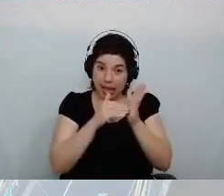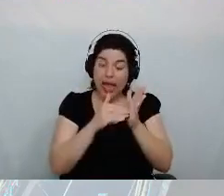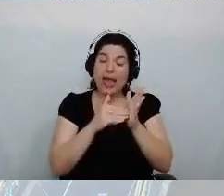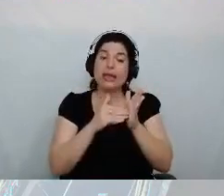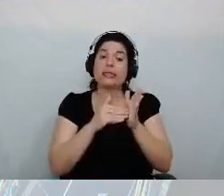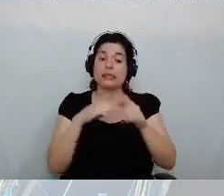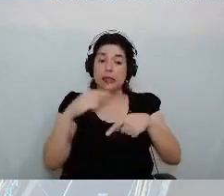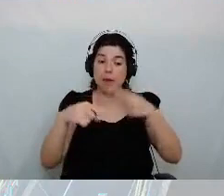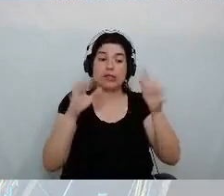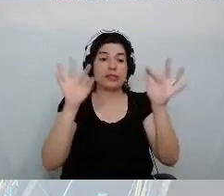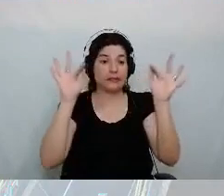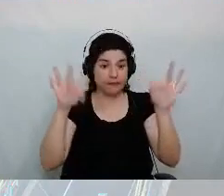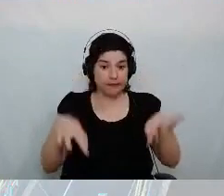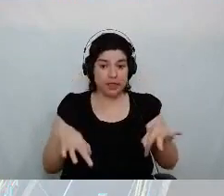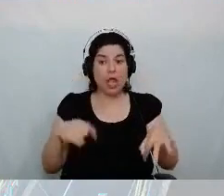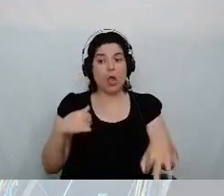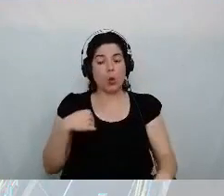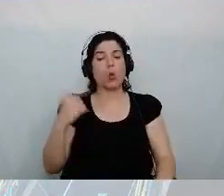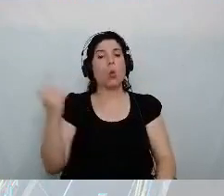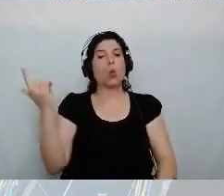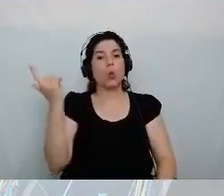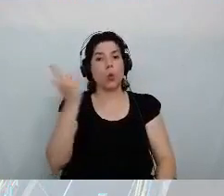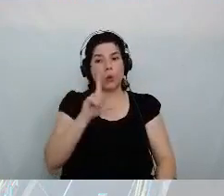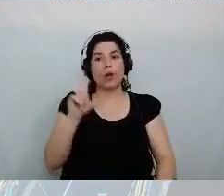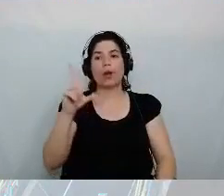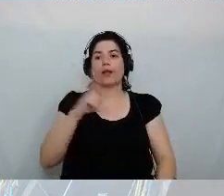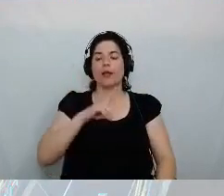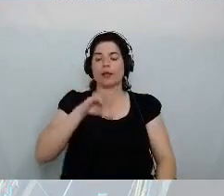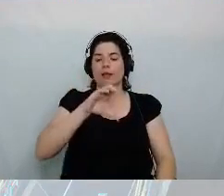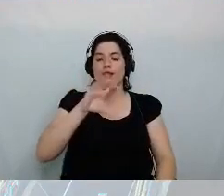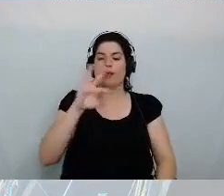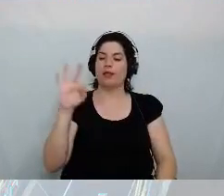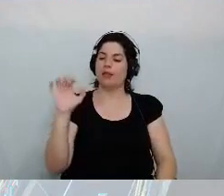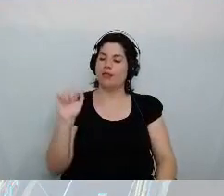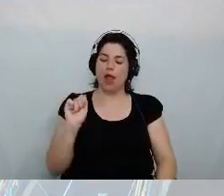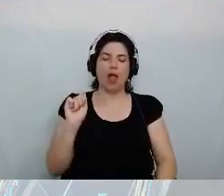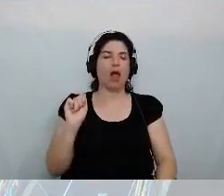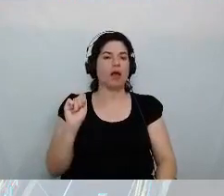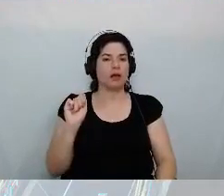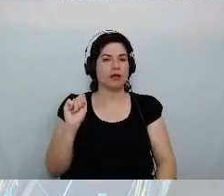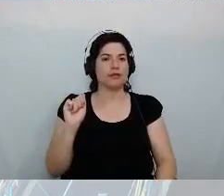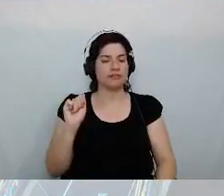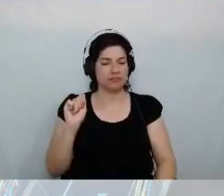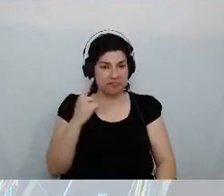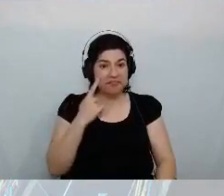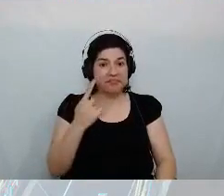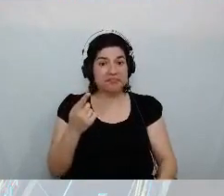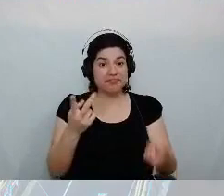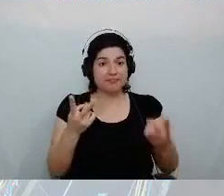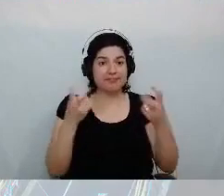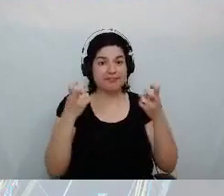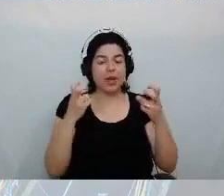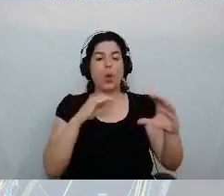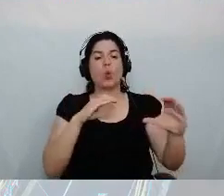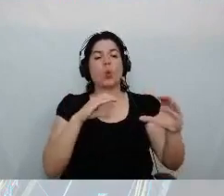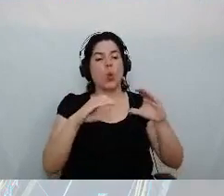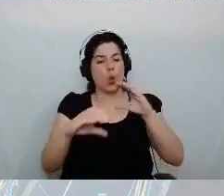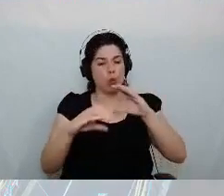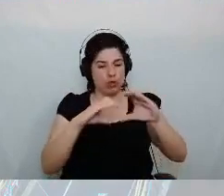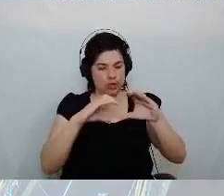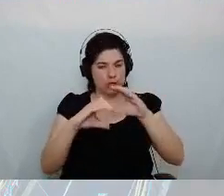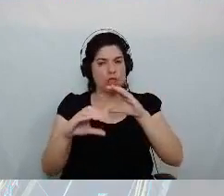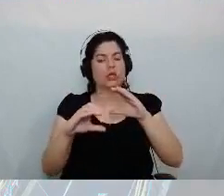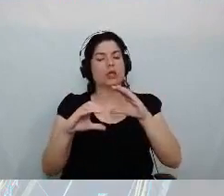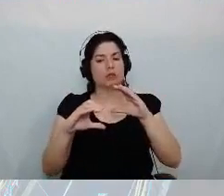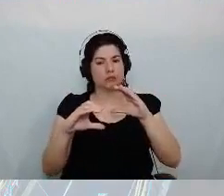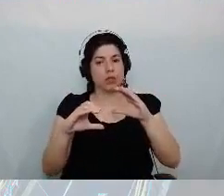final, eu tenha um CTA, que é o tal do Call to Action. Percebe? Então, a comunicação com os